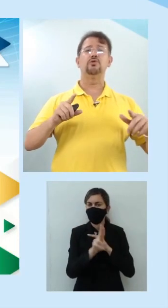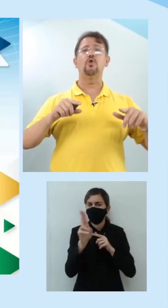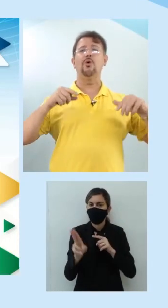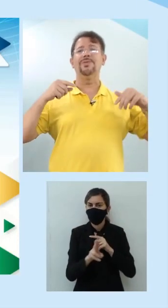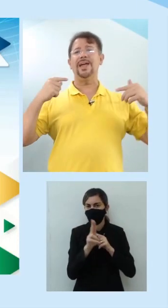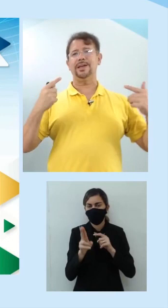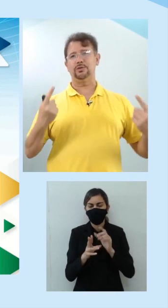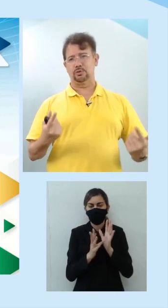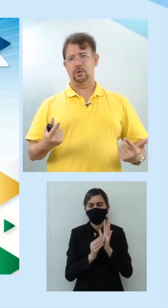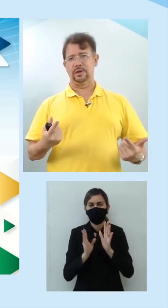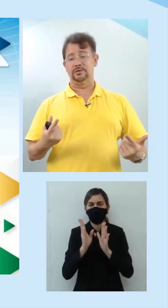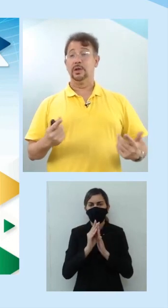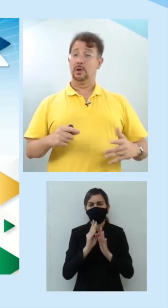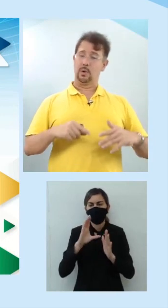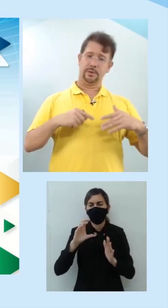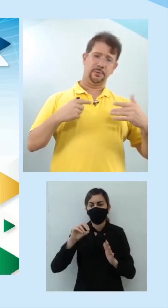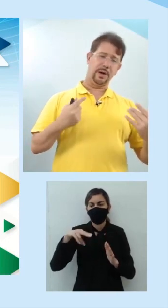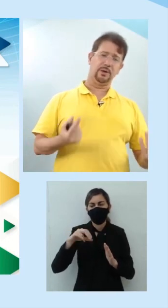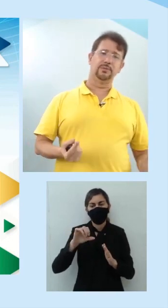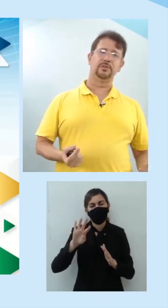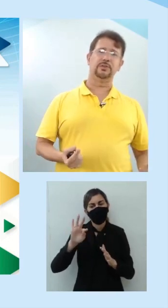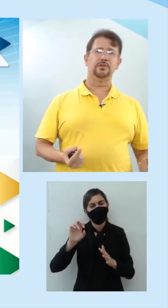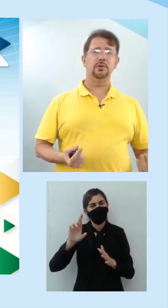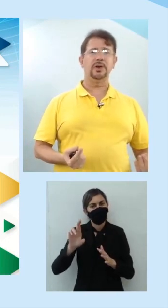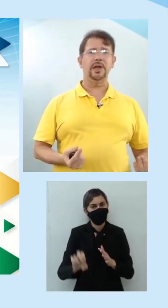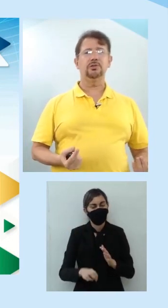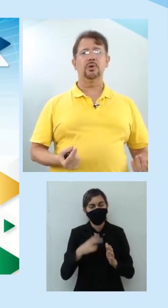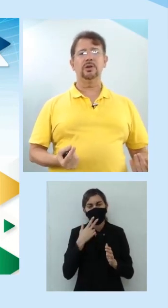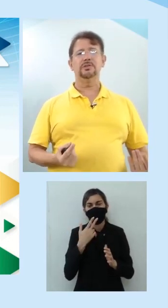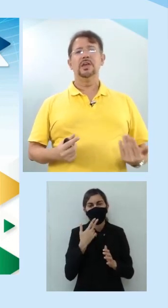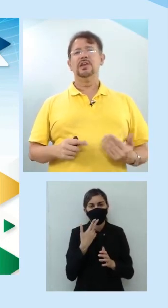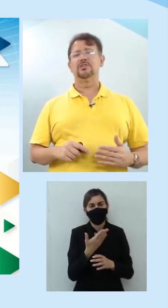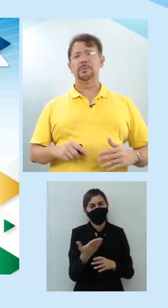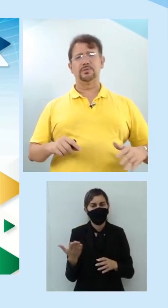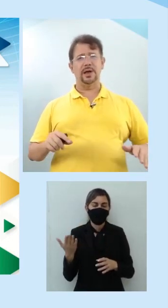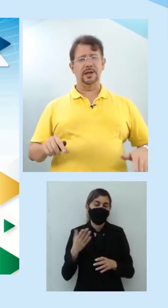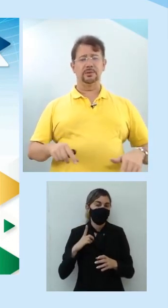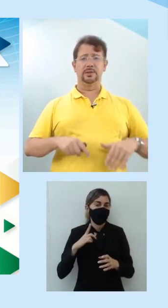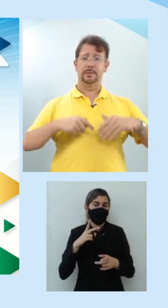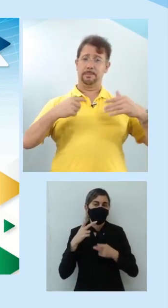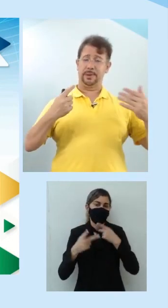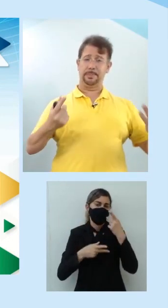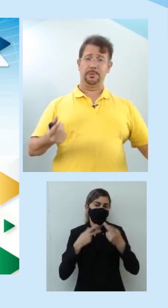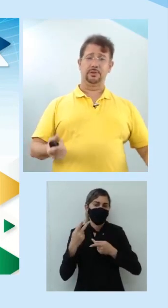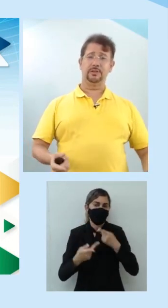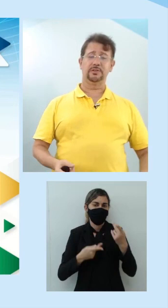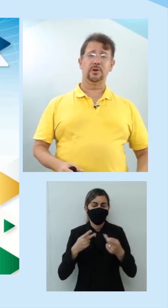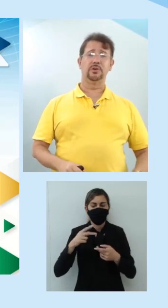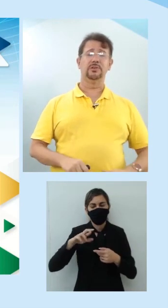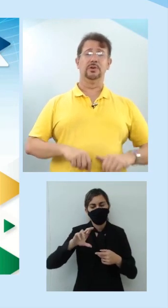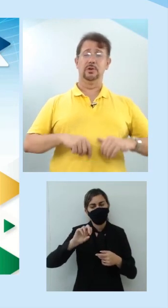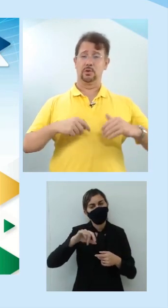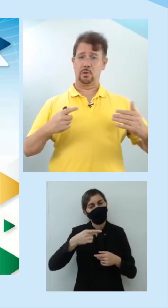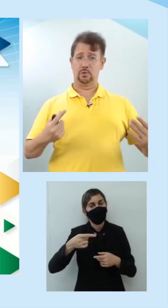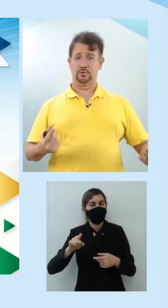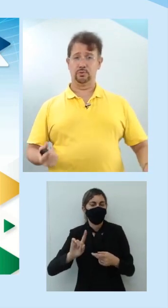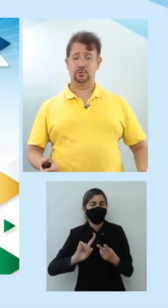Os conectores. Quando eu falo a vocês de conectores, estamos falando de